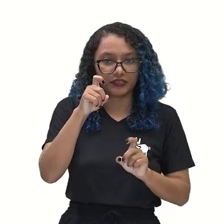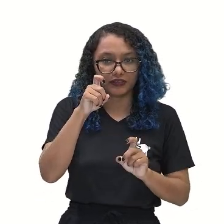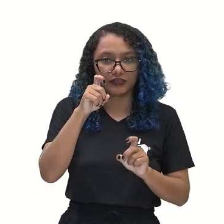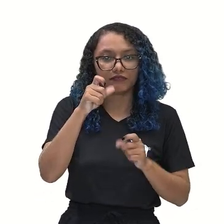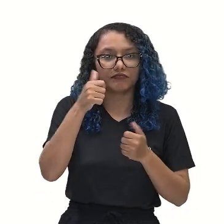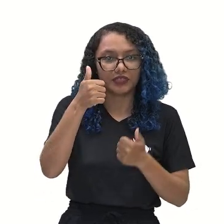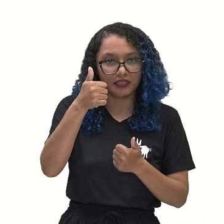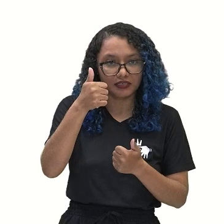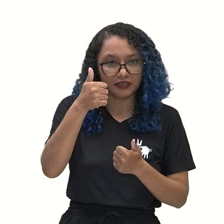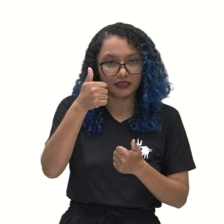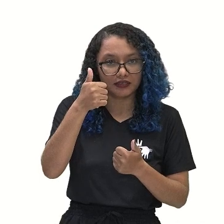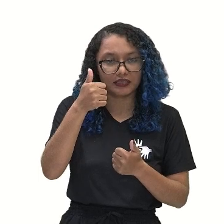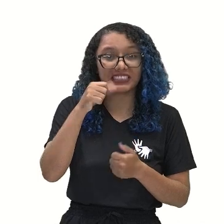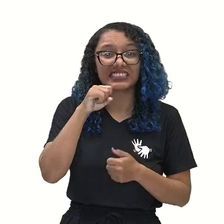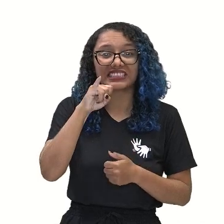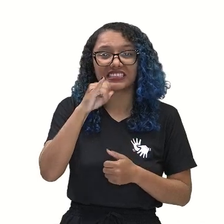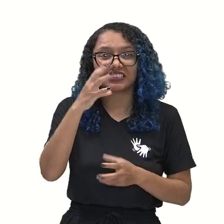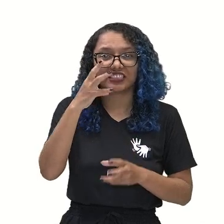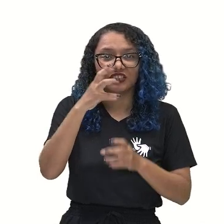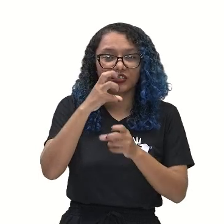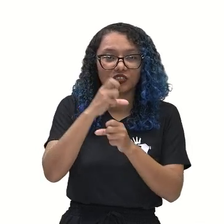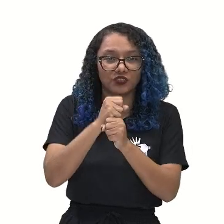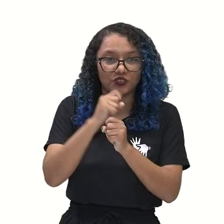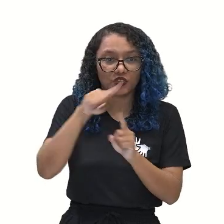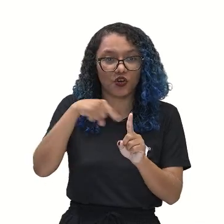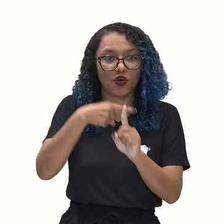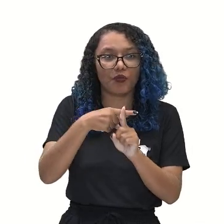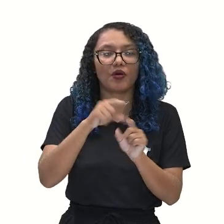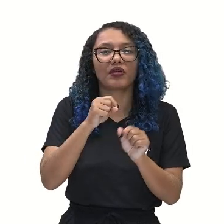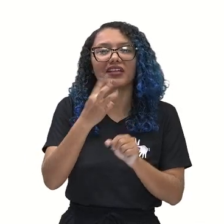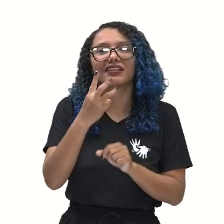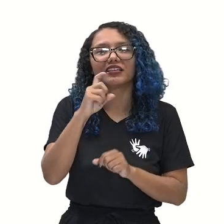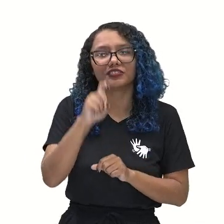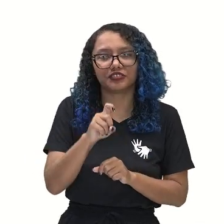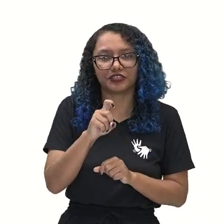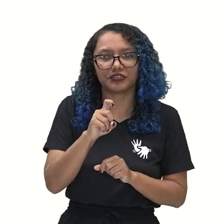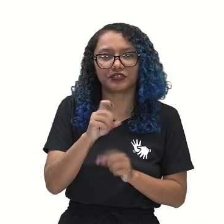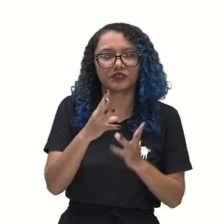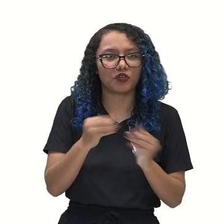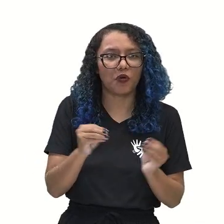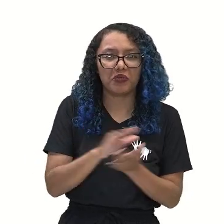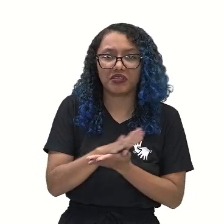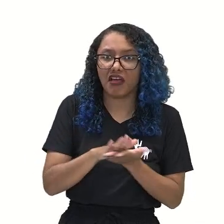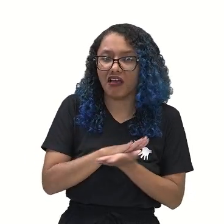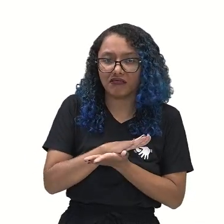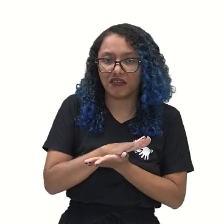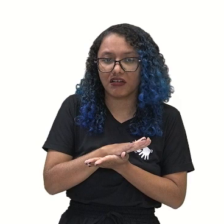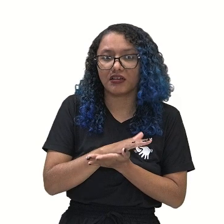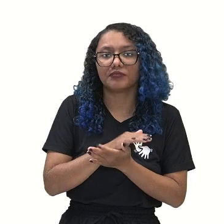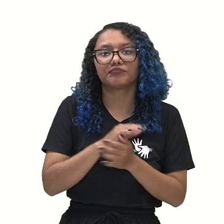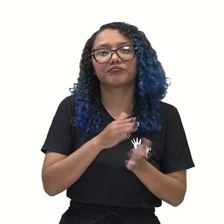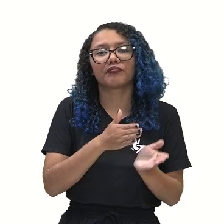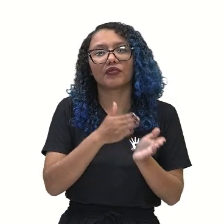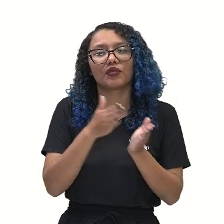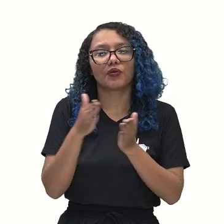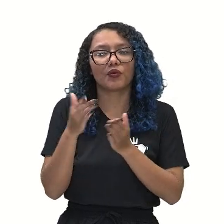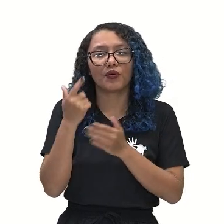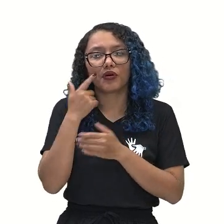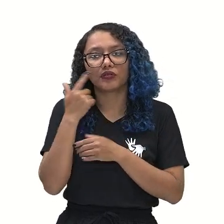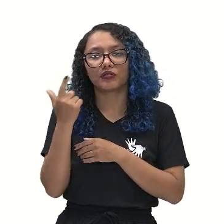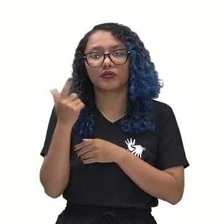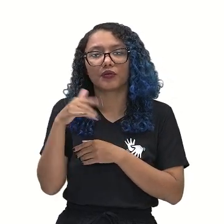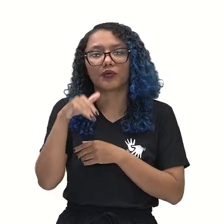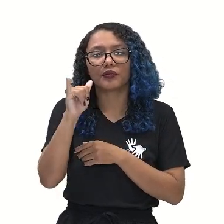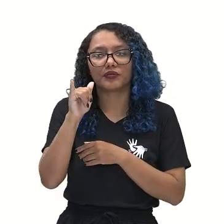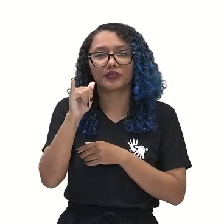certo? Se nós formos somar, isso vai para 3, não vai desaparecer ninguém. Se nós olharmos para y e formos somar